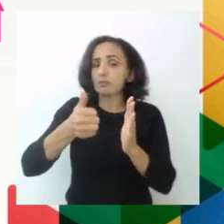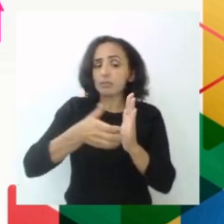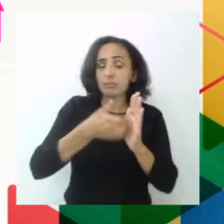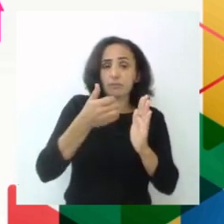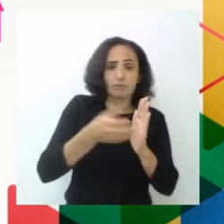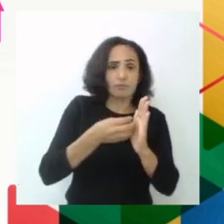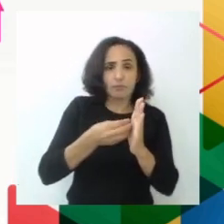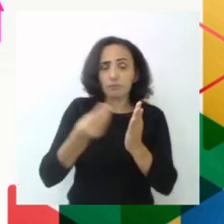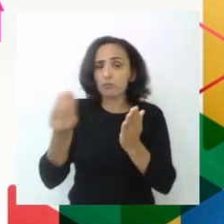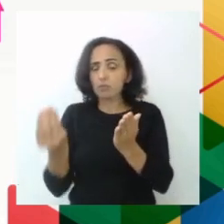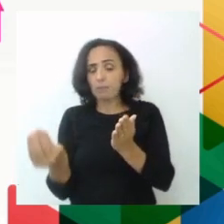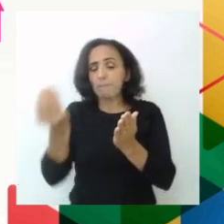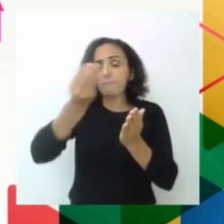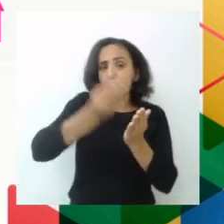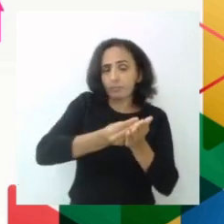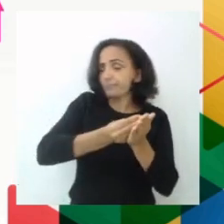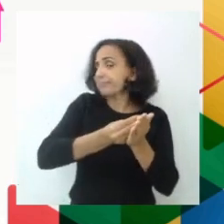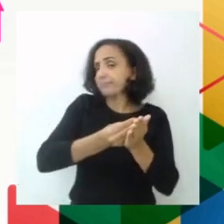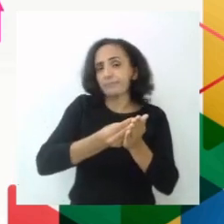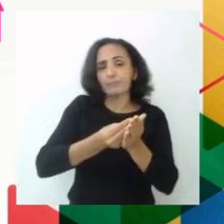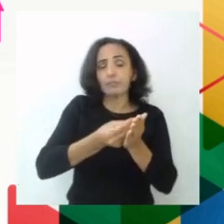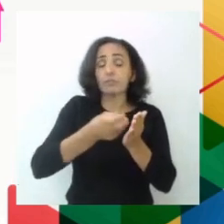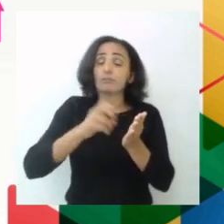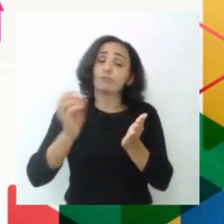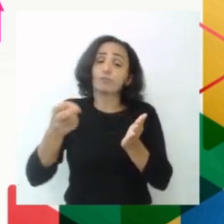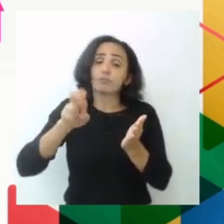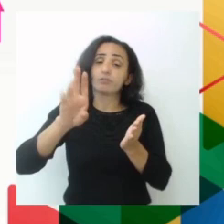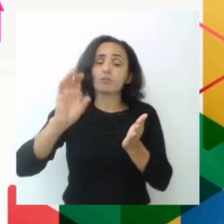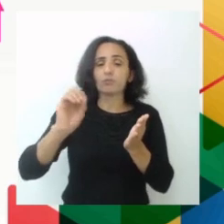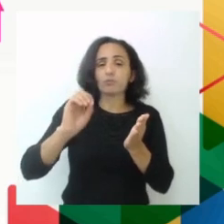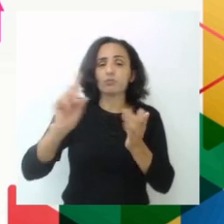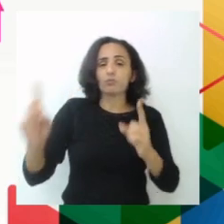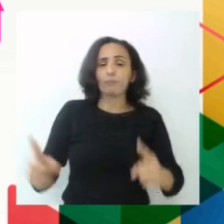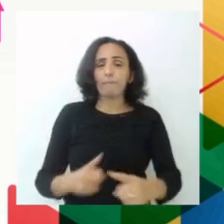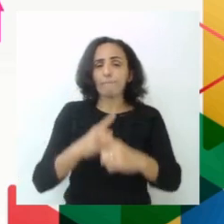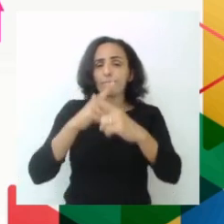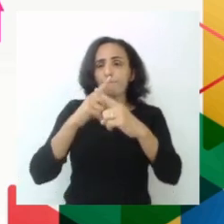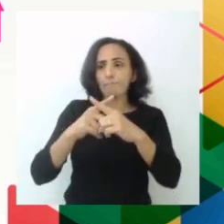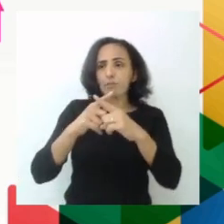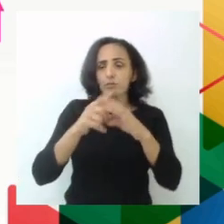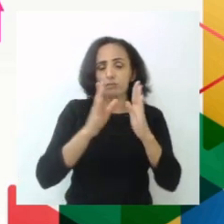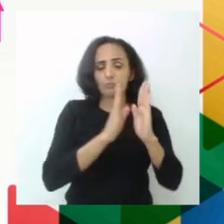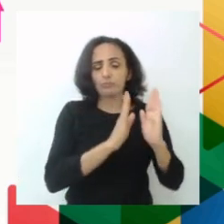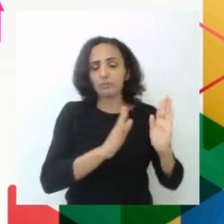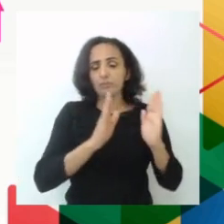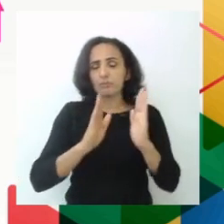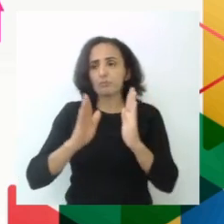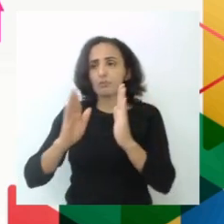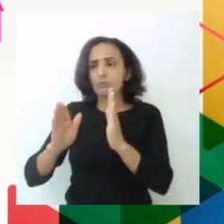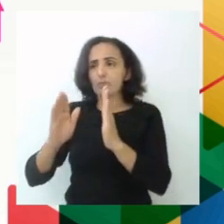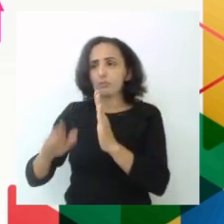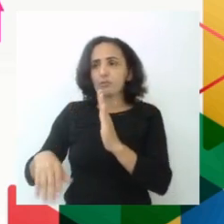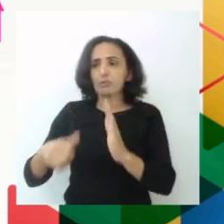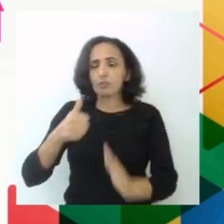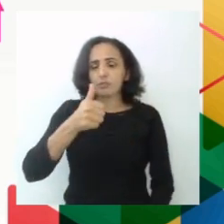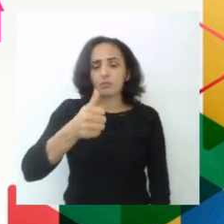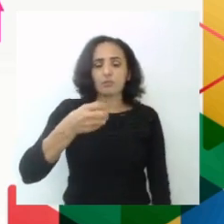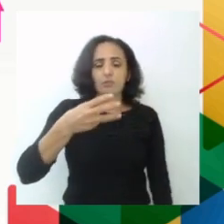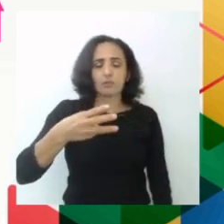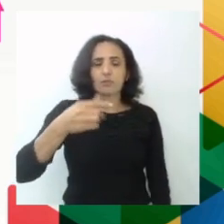e não repôs, só vão restar 50. Multiplica essas quantidades e dá